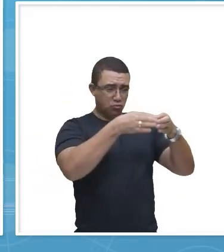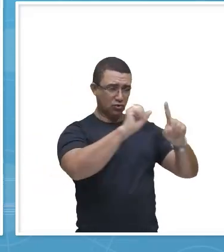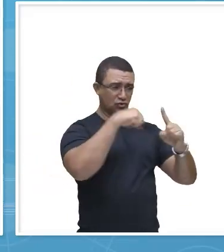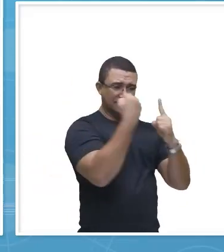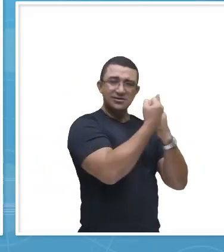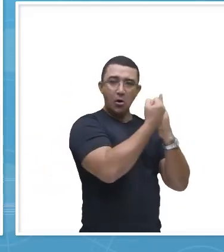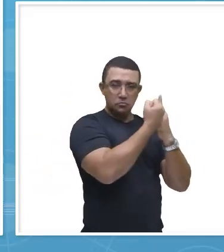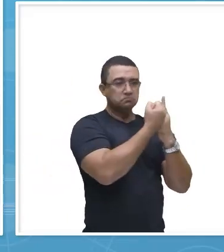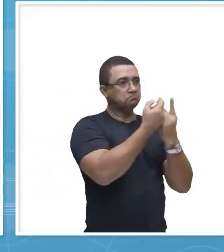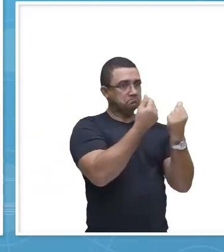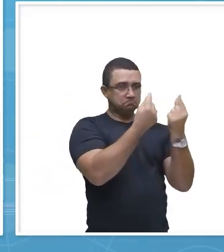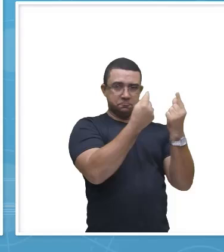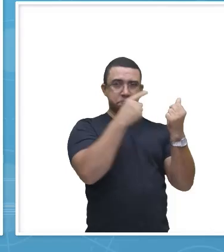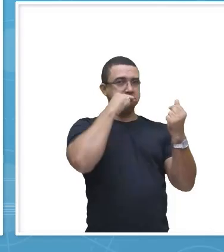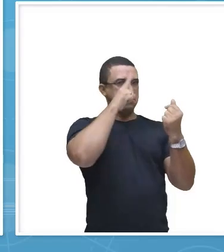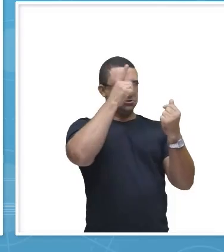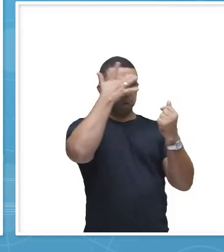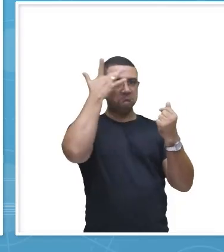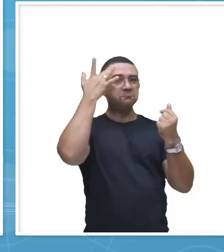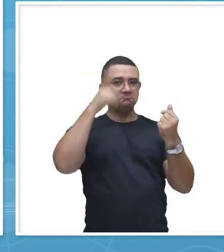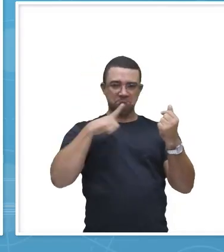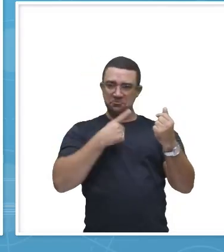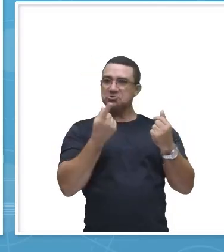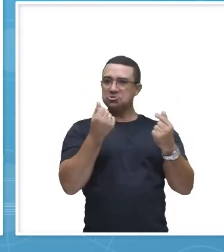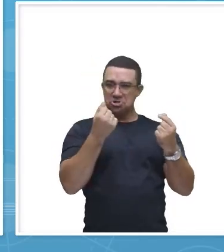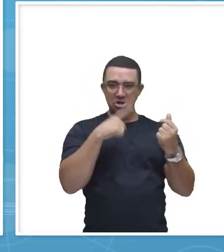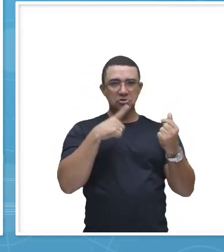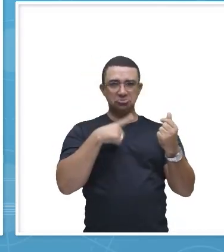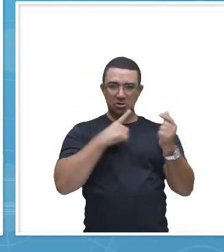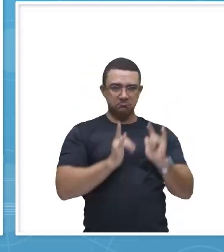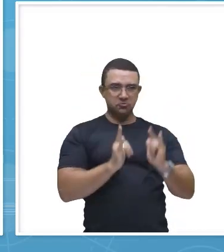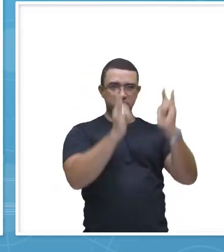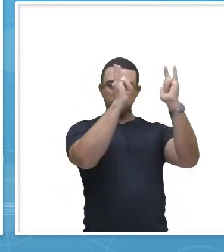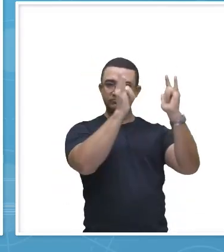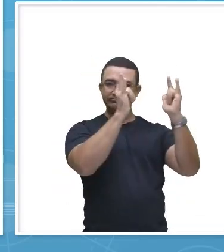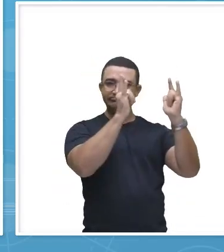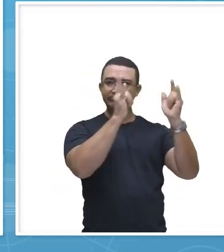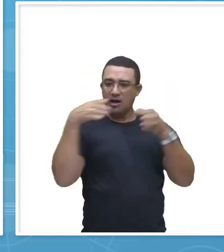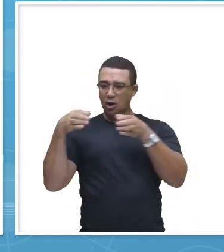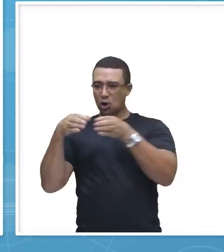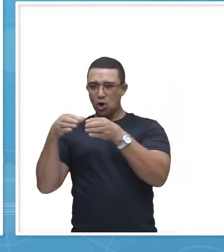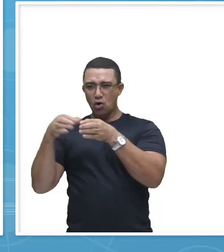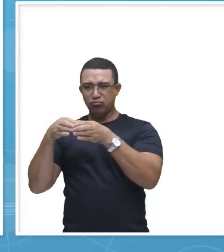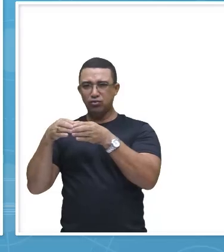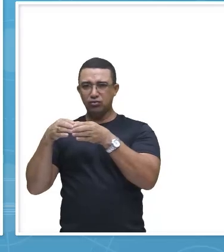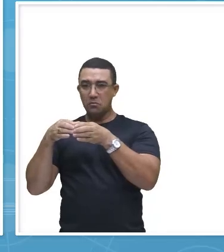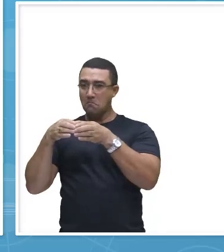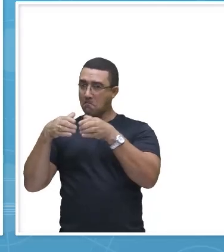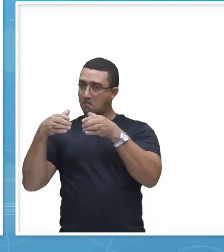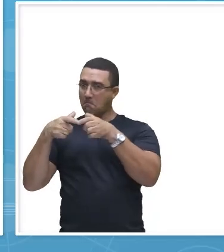social com alto poder aquisitivo e com todos os acessos que o Estado permite, e um grupo social que é